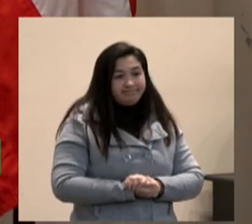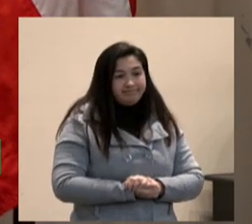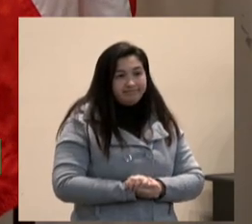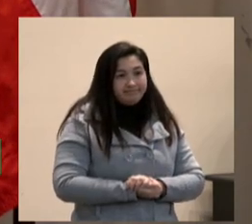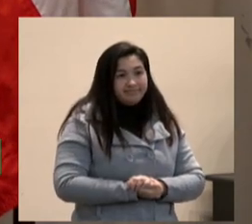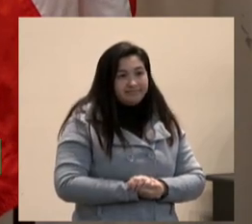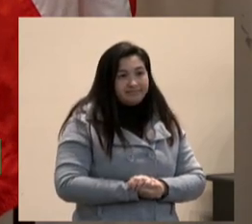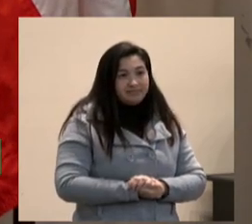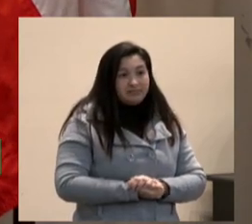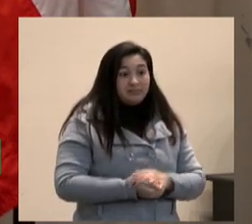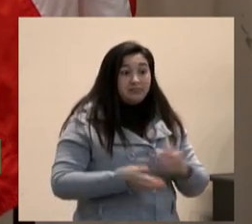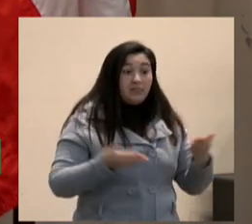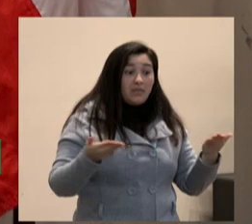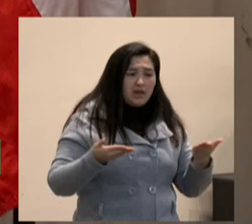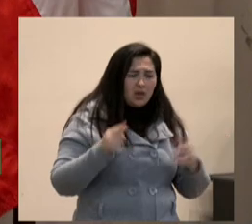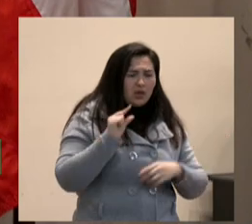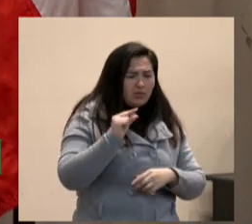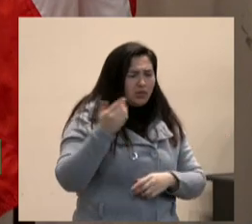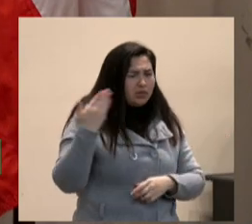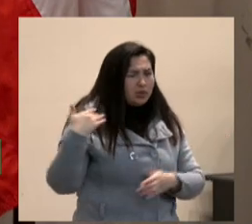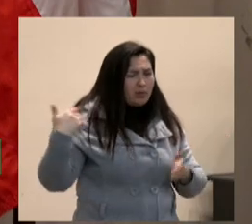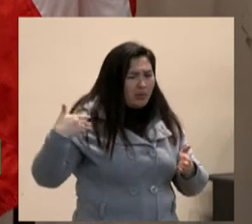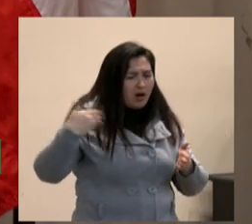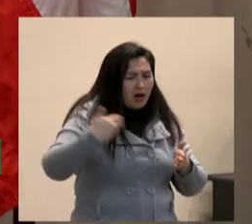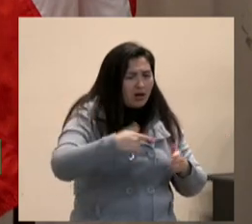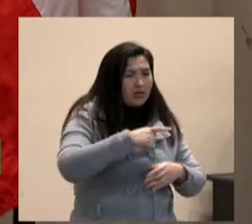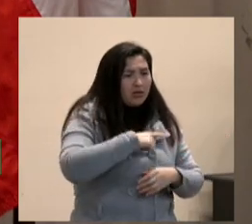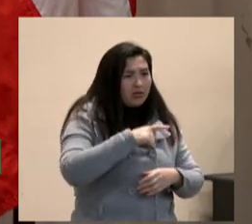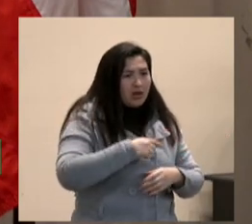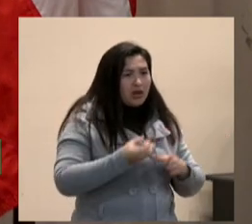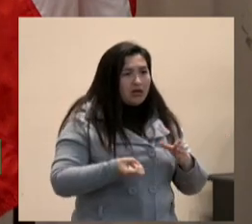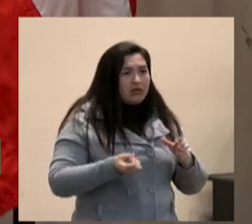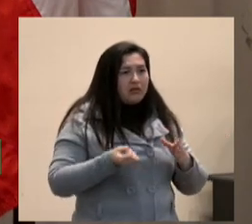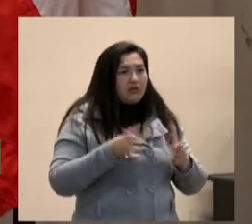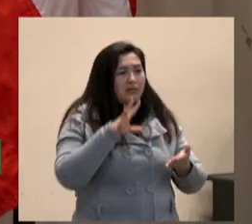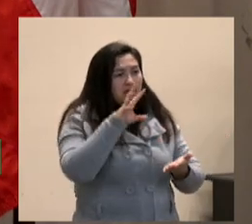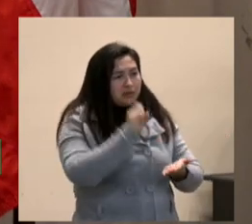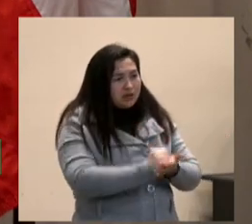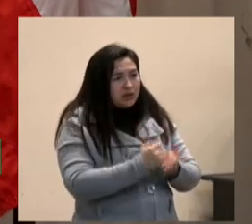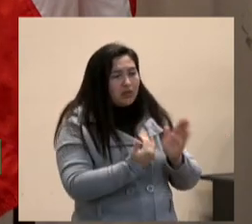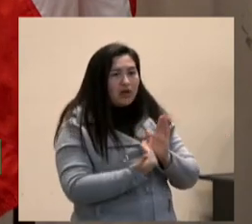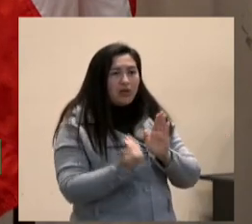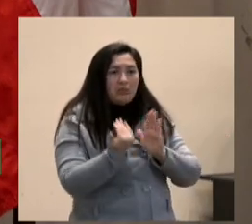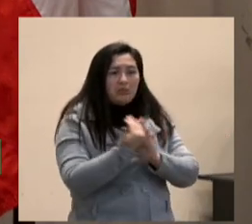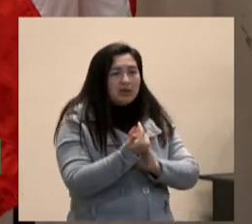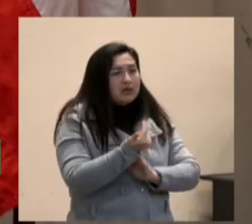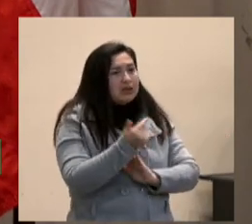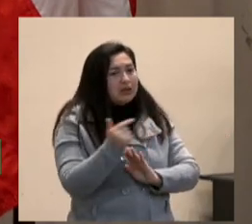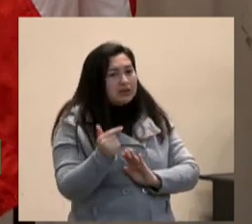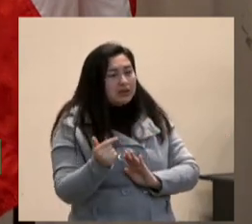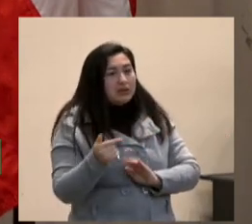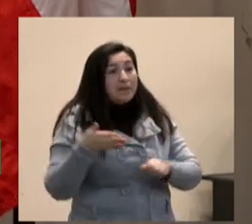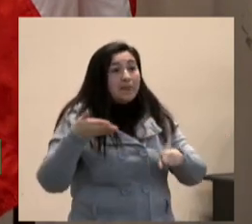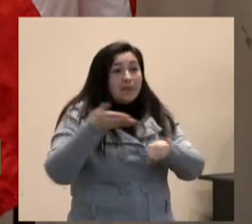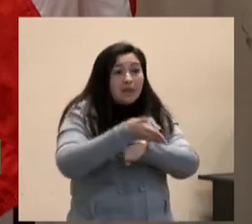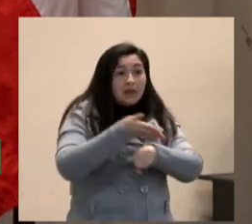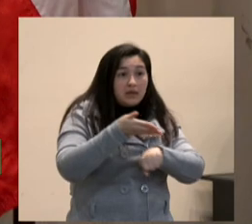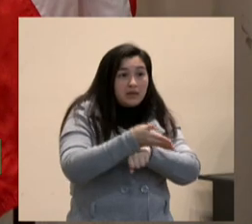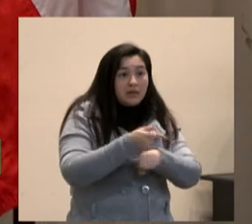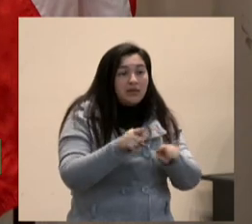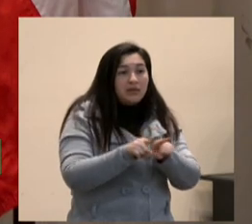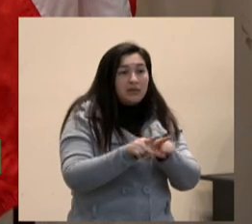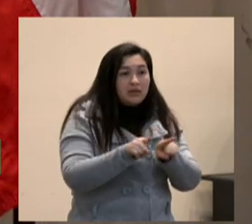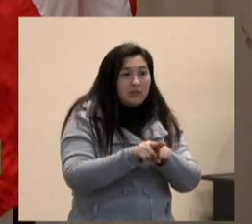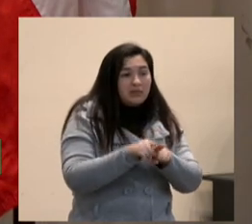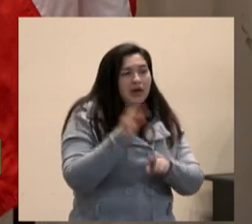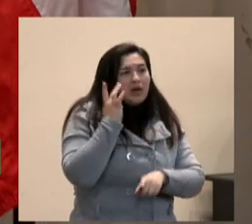E, ultimamente, ao invés de a gente ter ampliação de matrícula, tal, nós temos participado também do